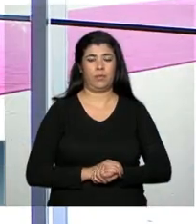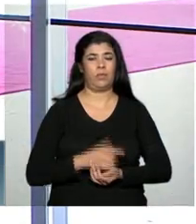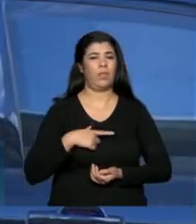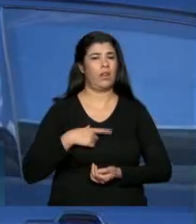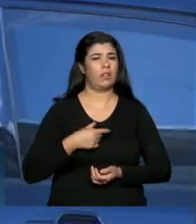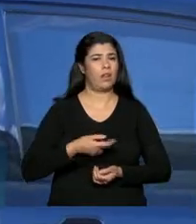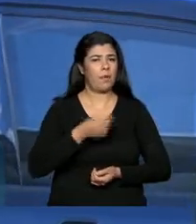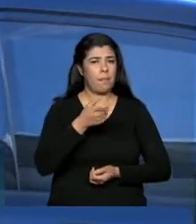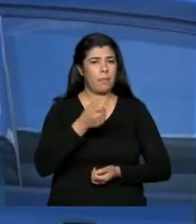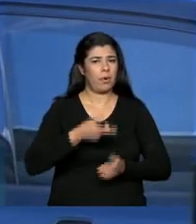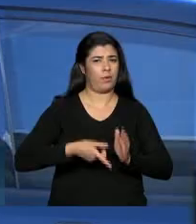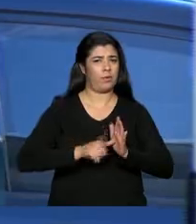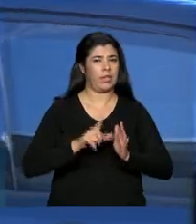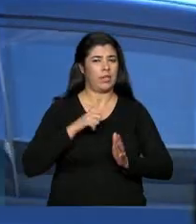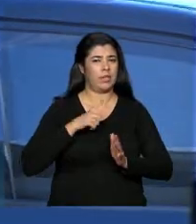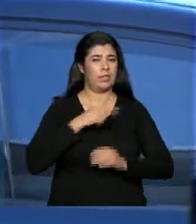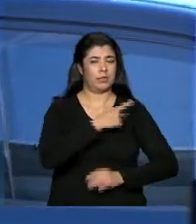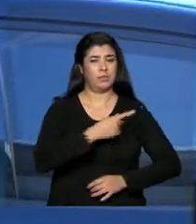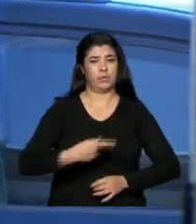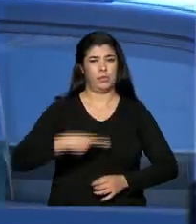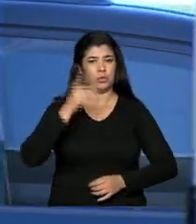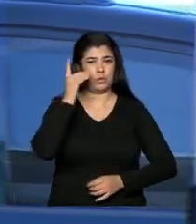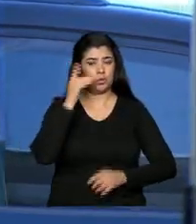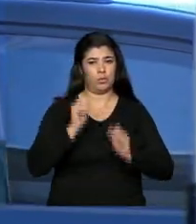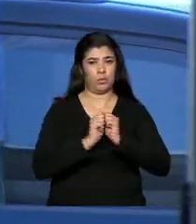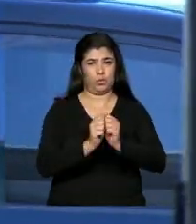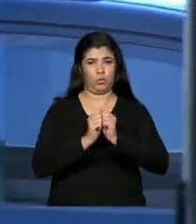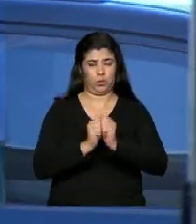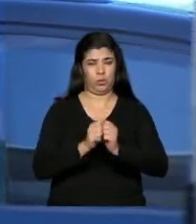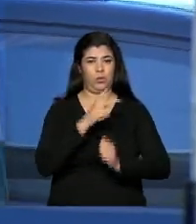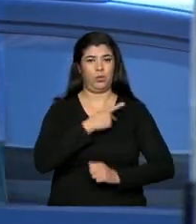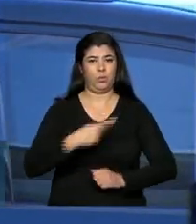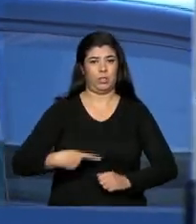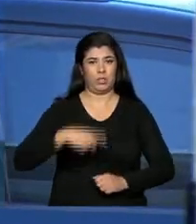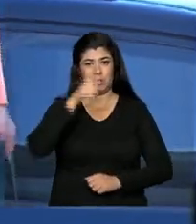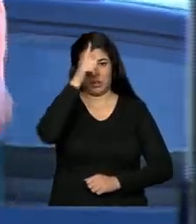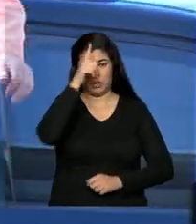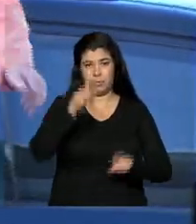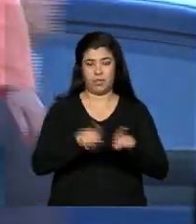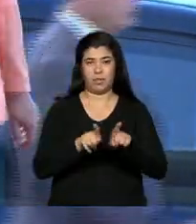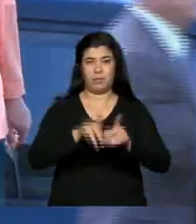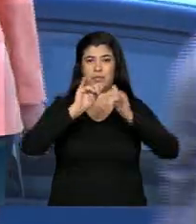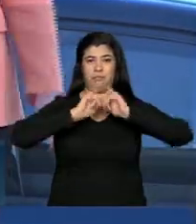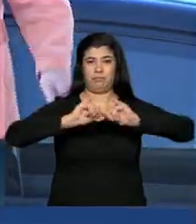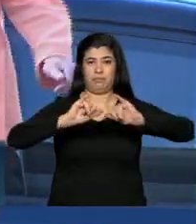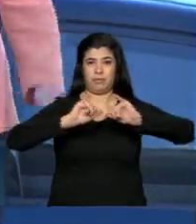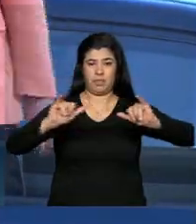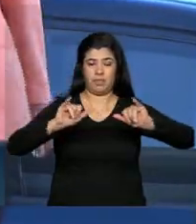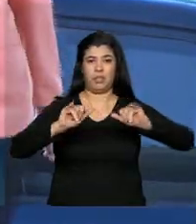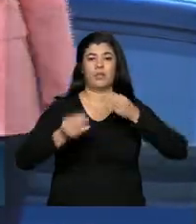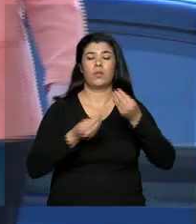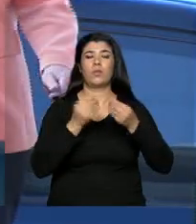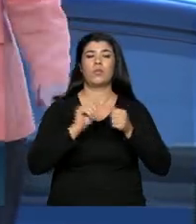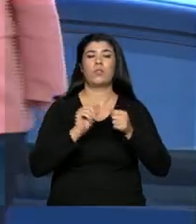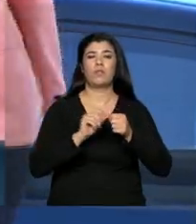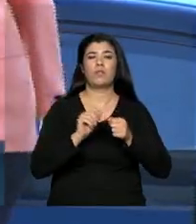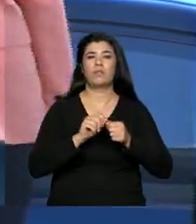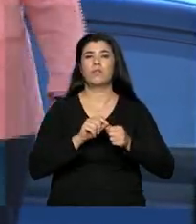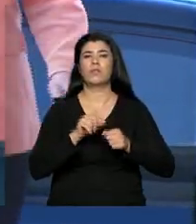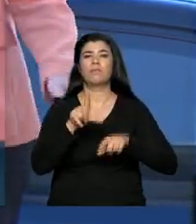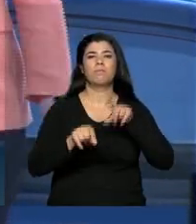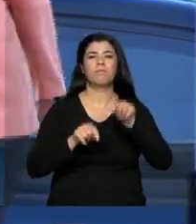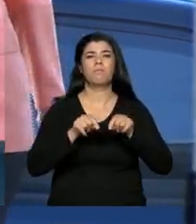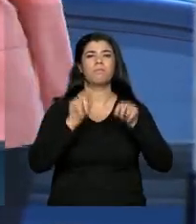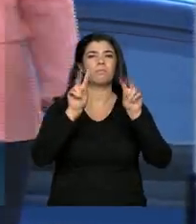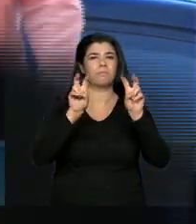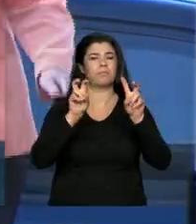Minutos atrás, a presidenta Dilma Rousseff e a chanceler alemã fizeram uma declaração à imprensa e destacaram, entre outros